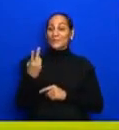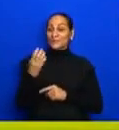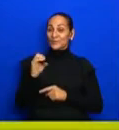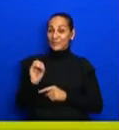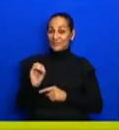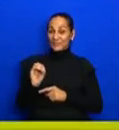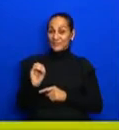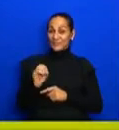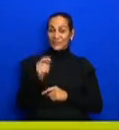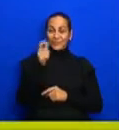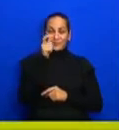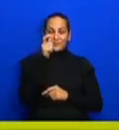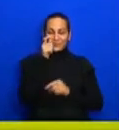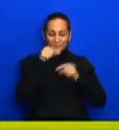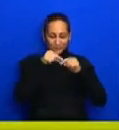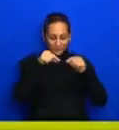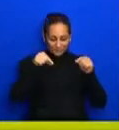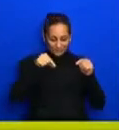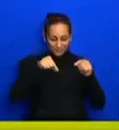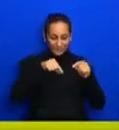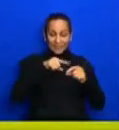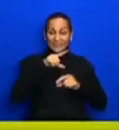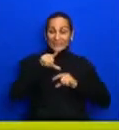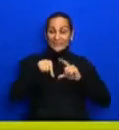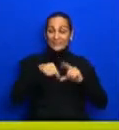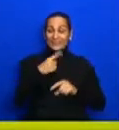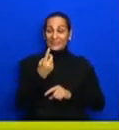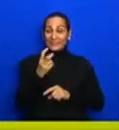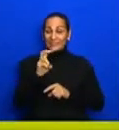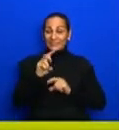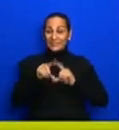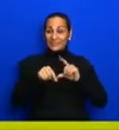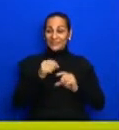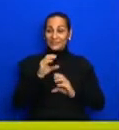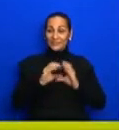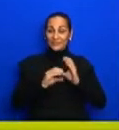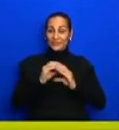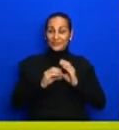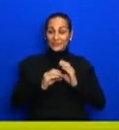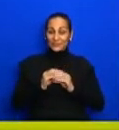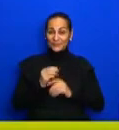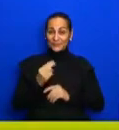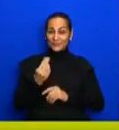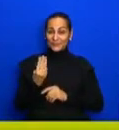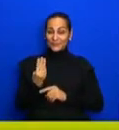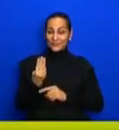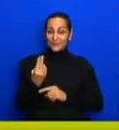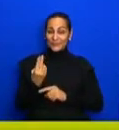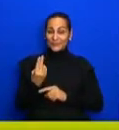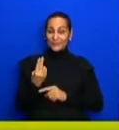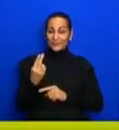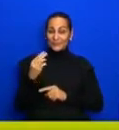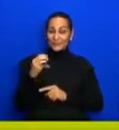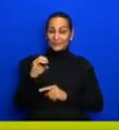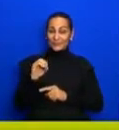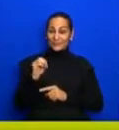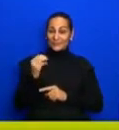20. Vamos conferir as 15 dezenas sorteadas no concurso